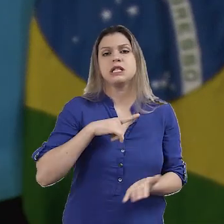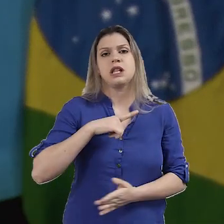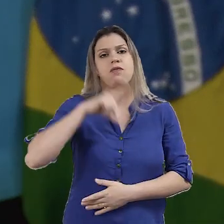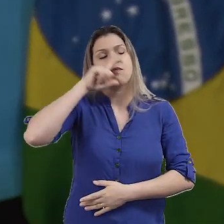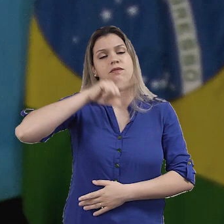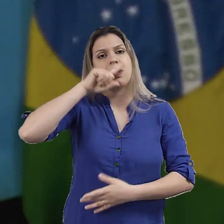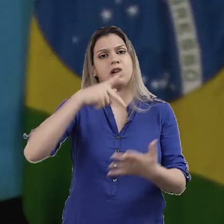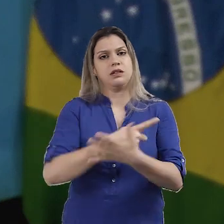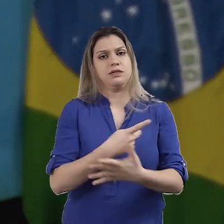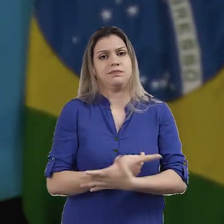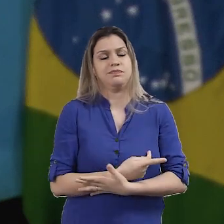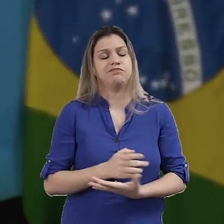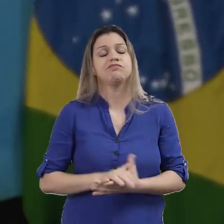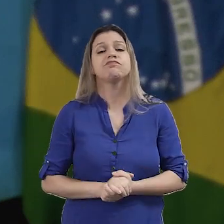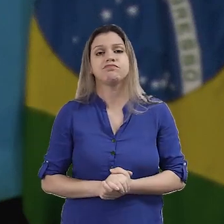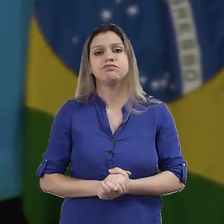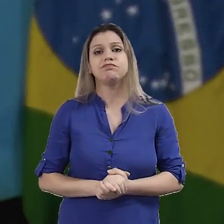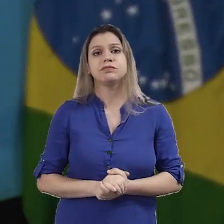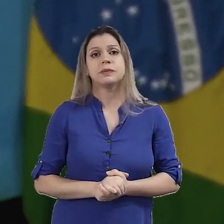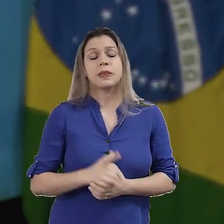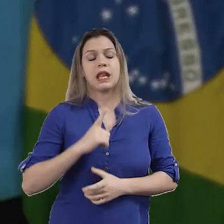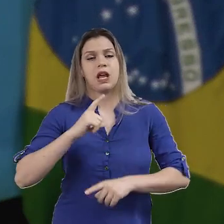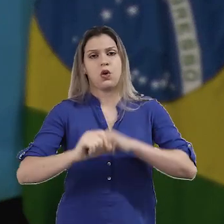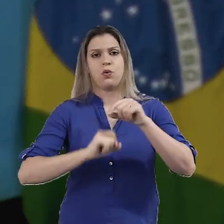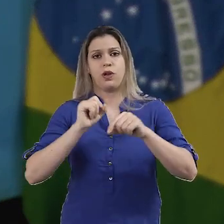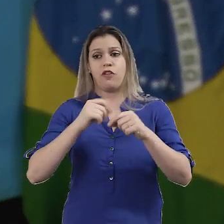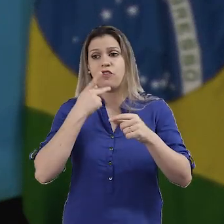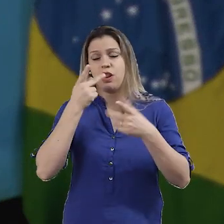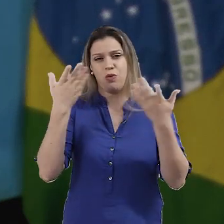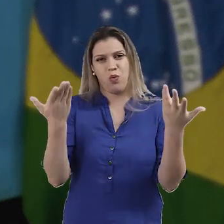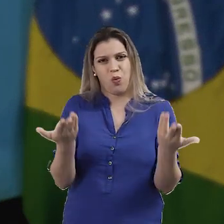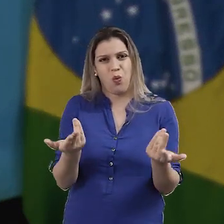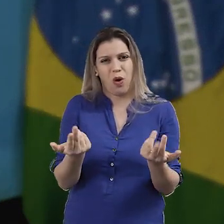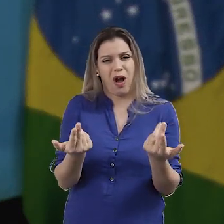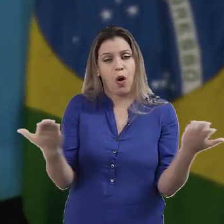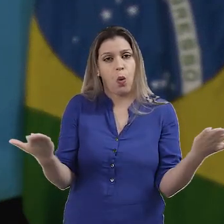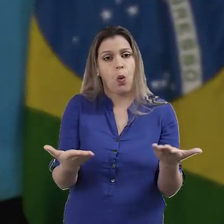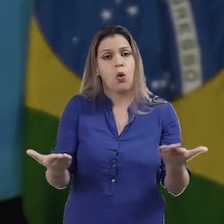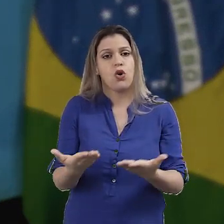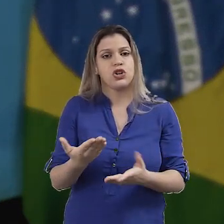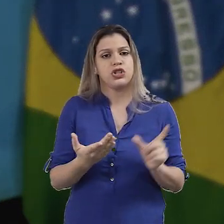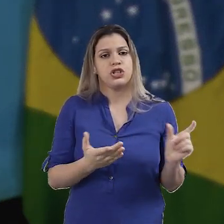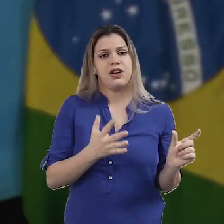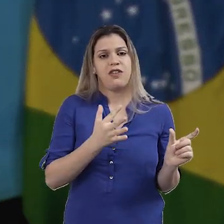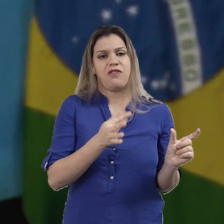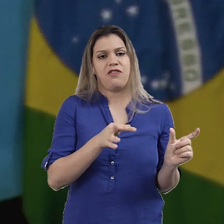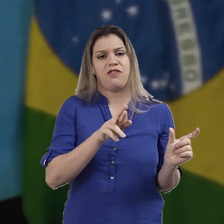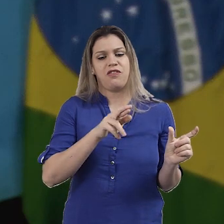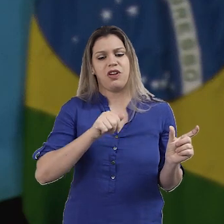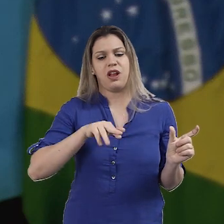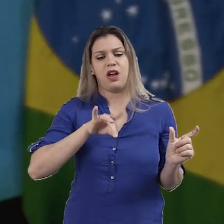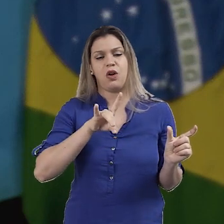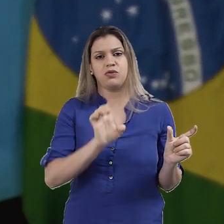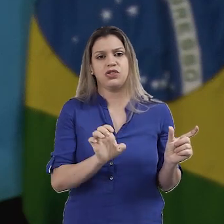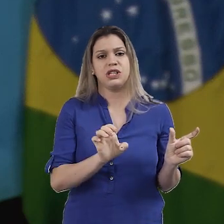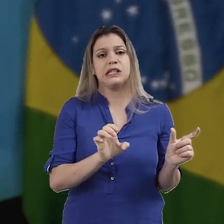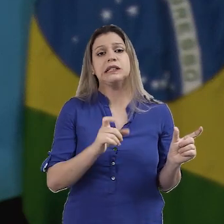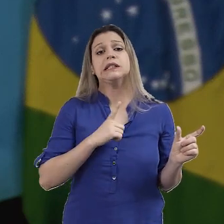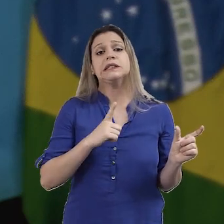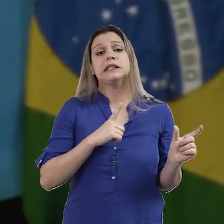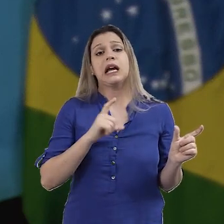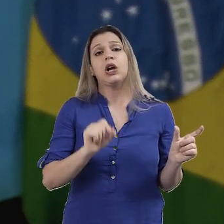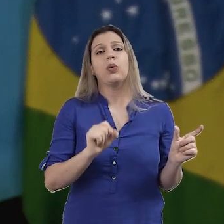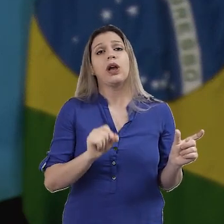alguma irregularidade. Então nós temos nesse caso, no assunto que nós estamos falando hoje, que é a questão da fraude, nós temos exemplos de